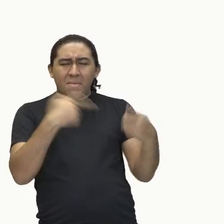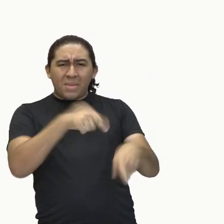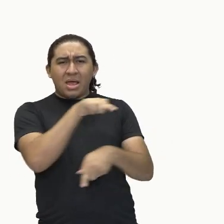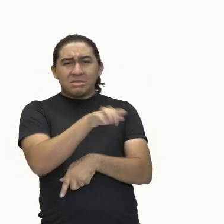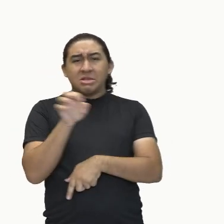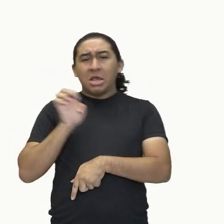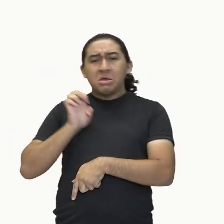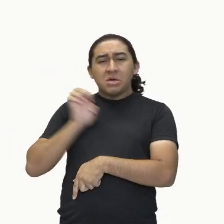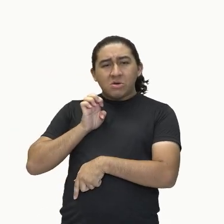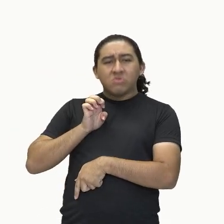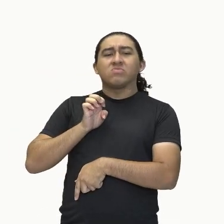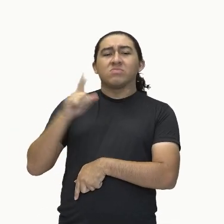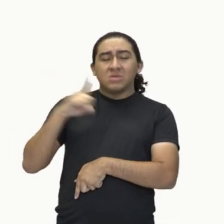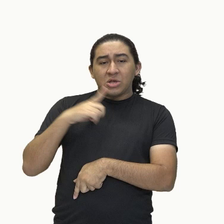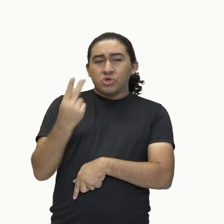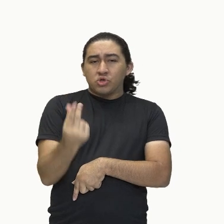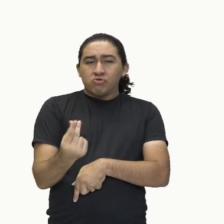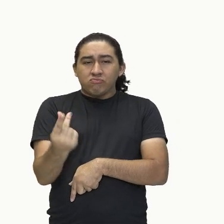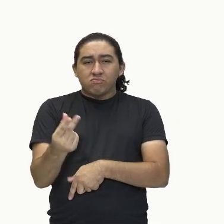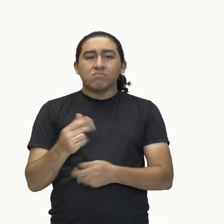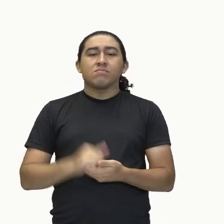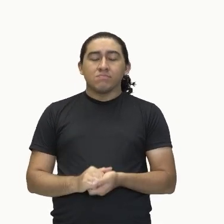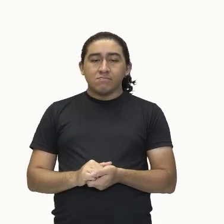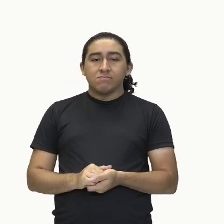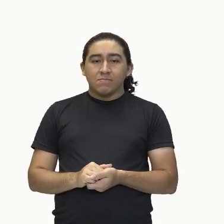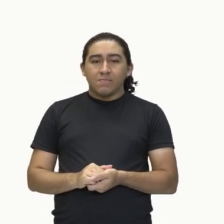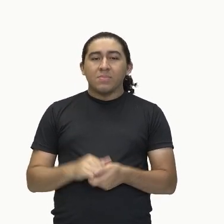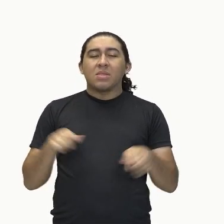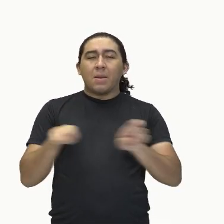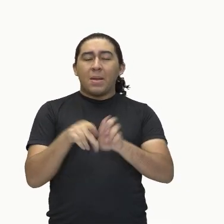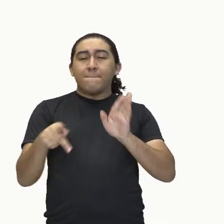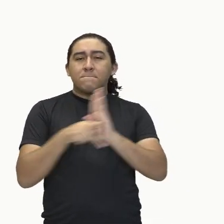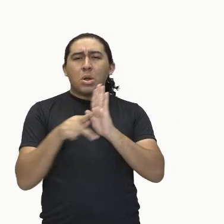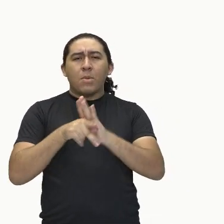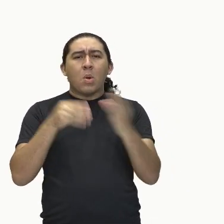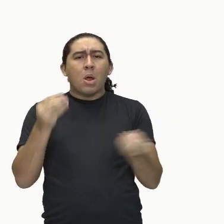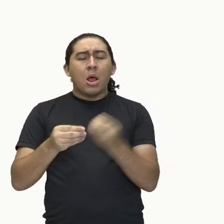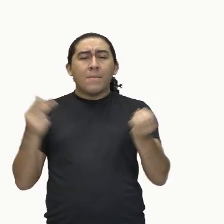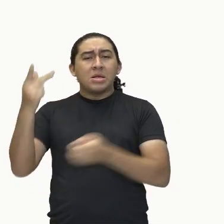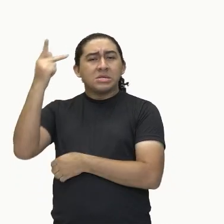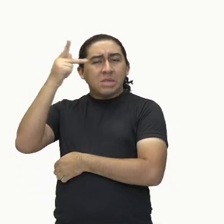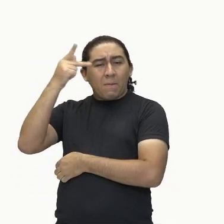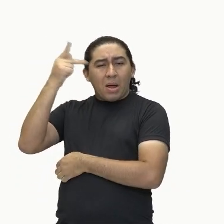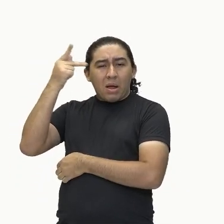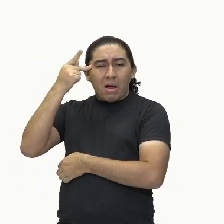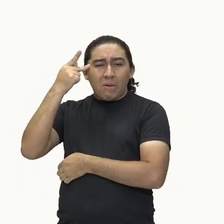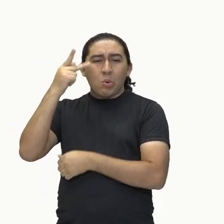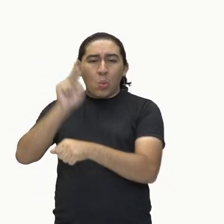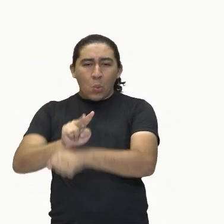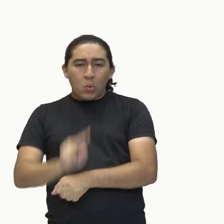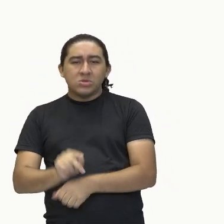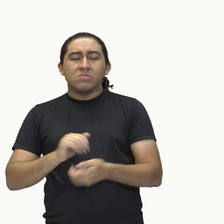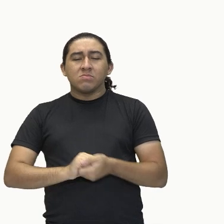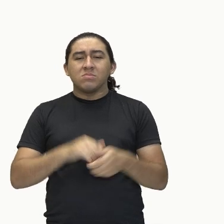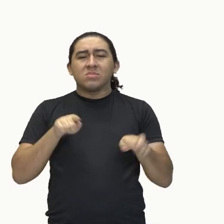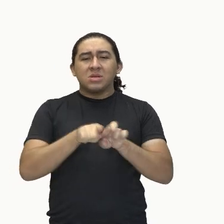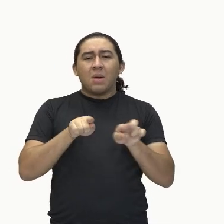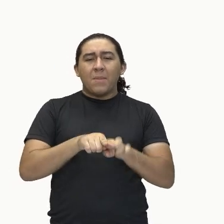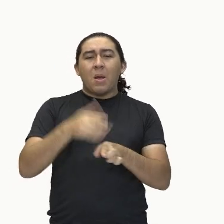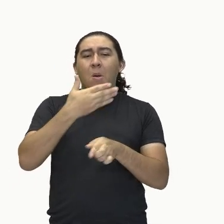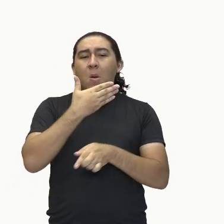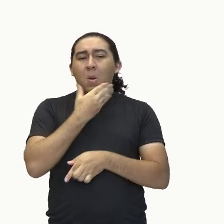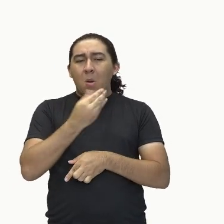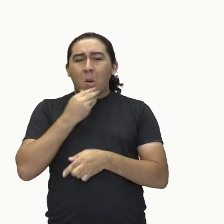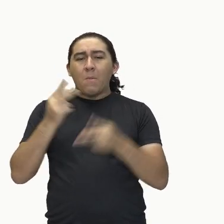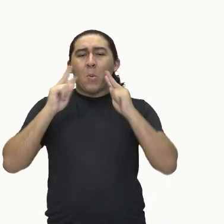burguês níquel, o burguês, a digestão bem feita de São Paulo, o homem curva, o homem nádegas, o homem